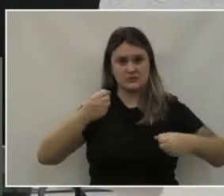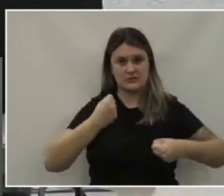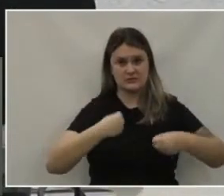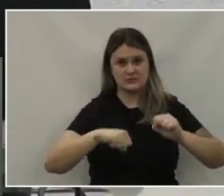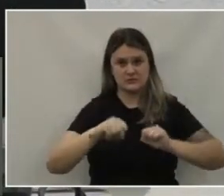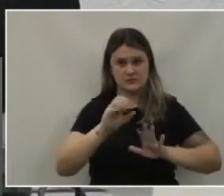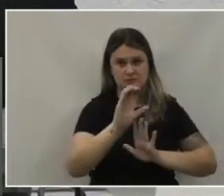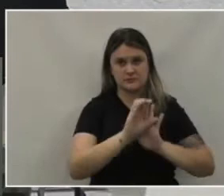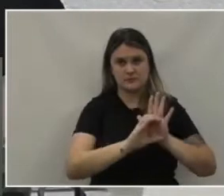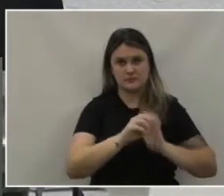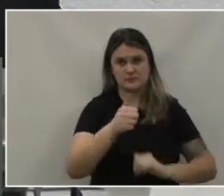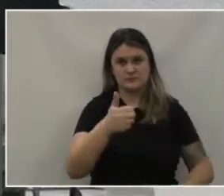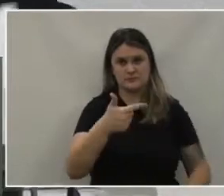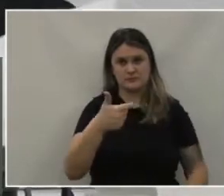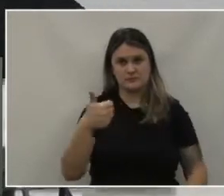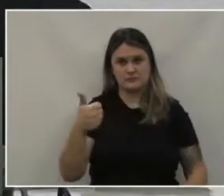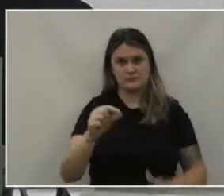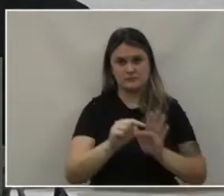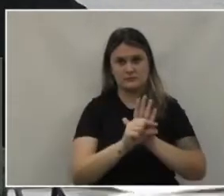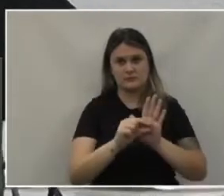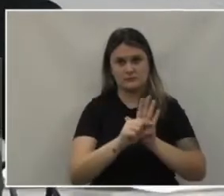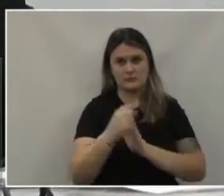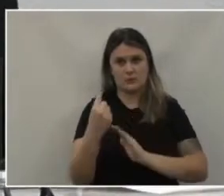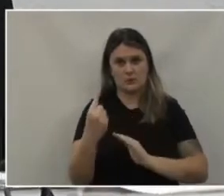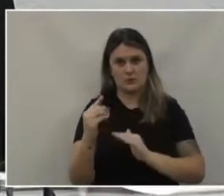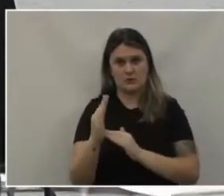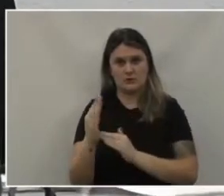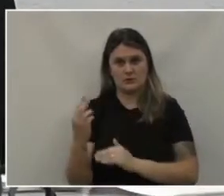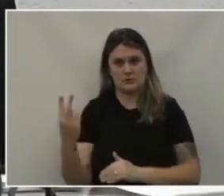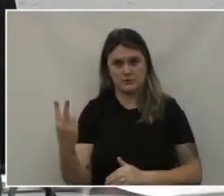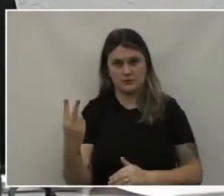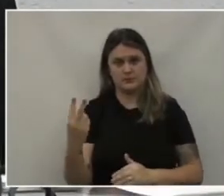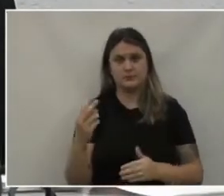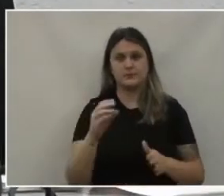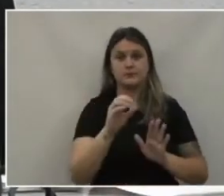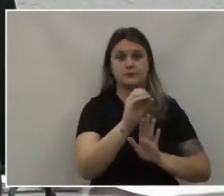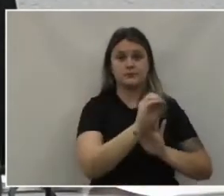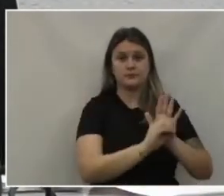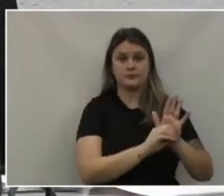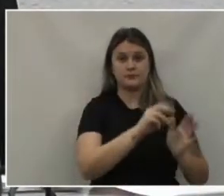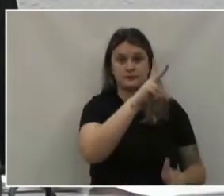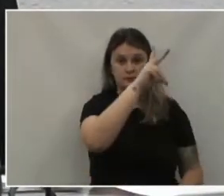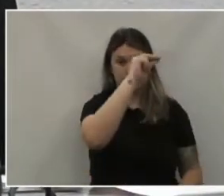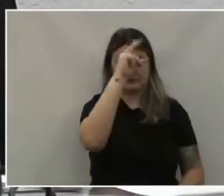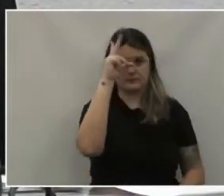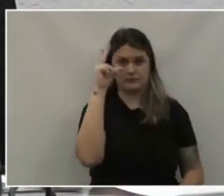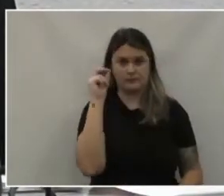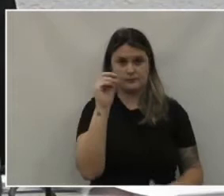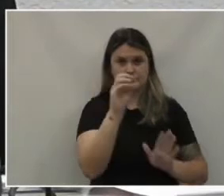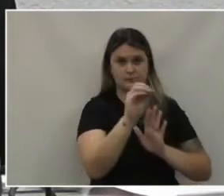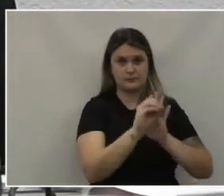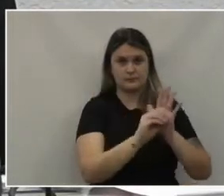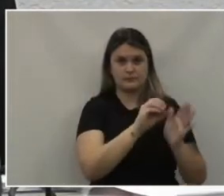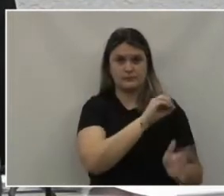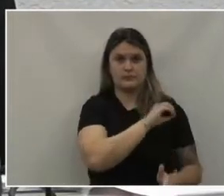121, versículos 1 e 2. Ofícios do Executivo. Ofício de